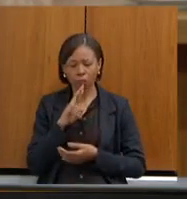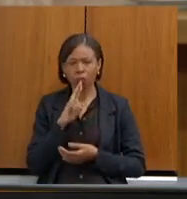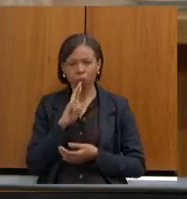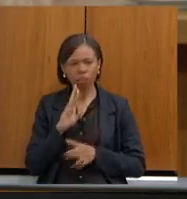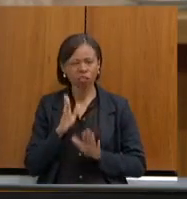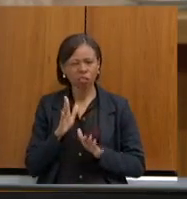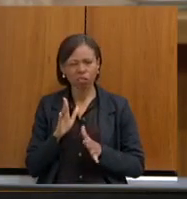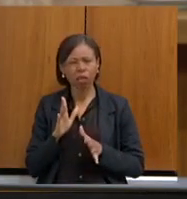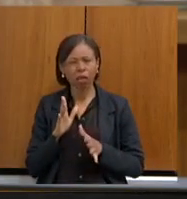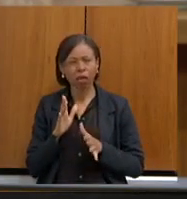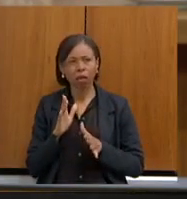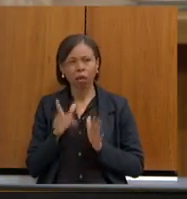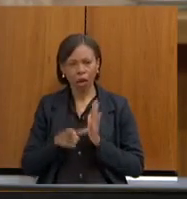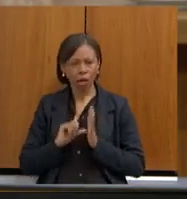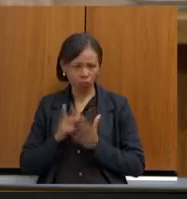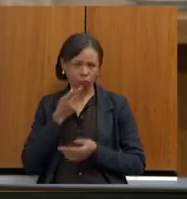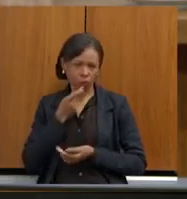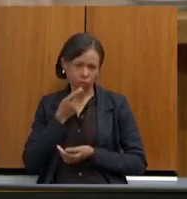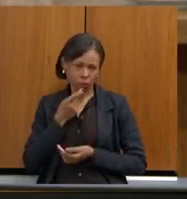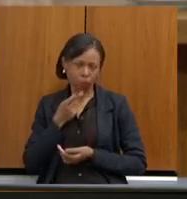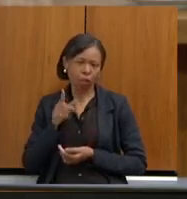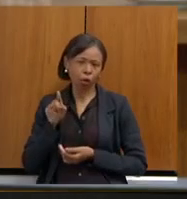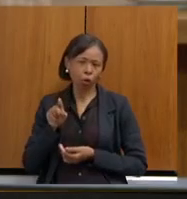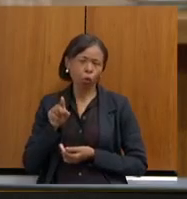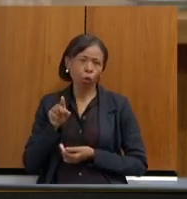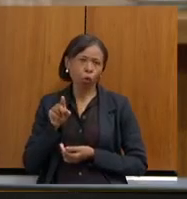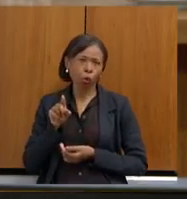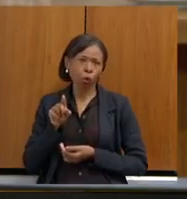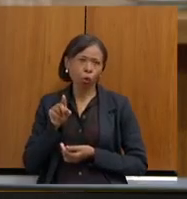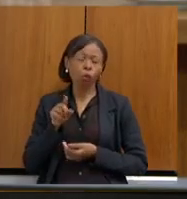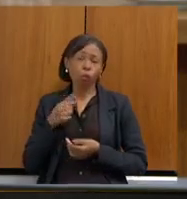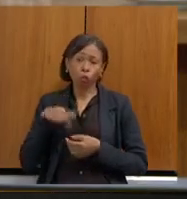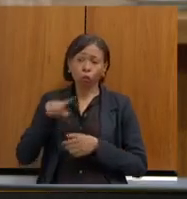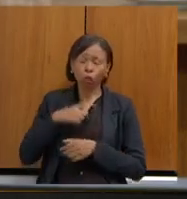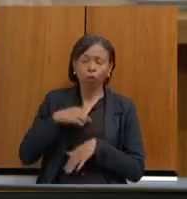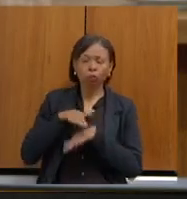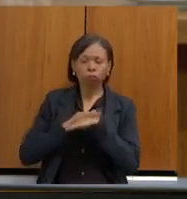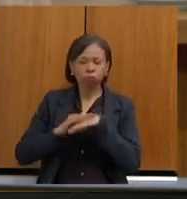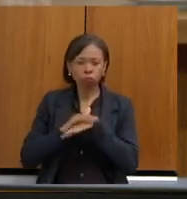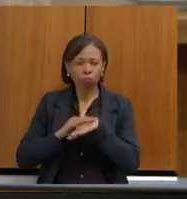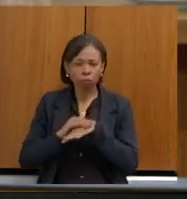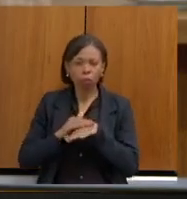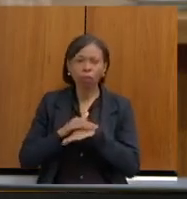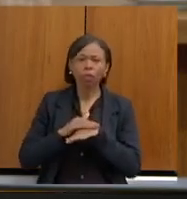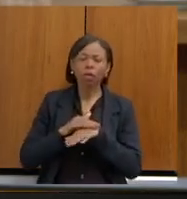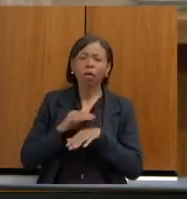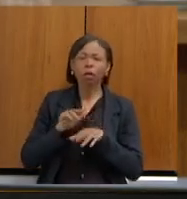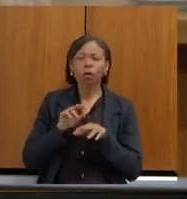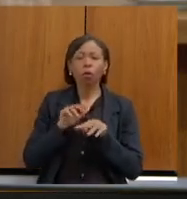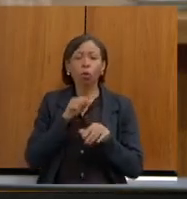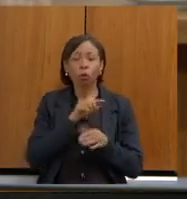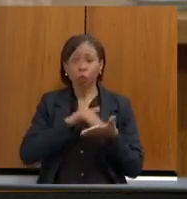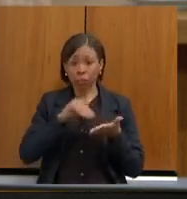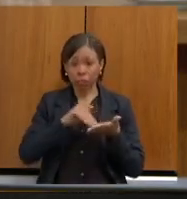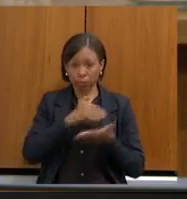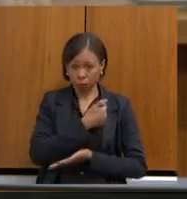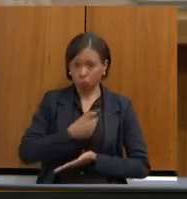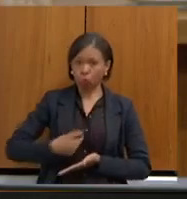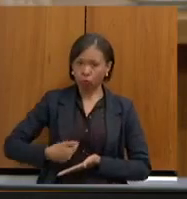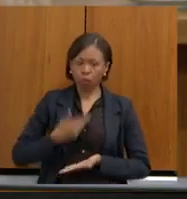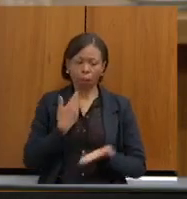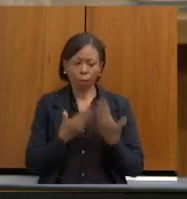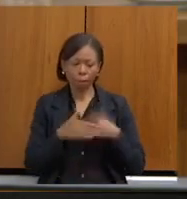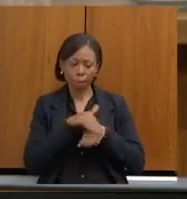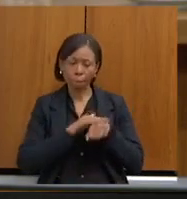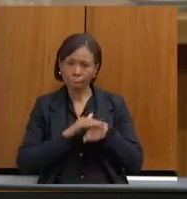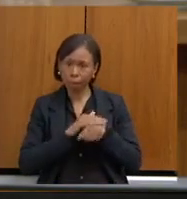como foi falado aqui pelo próprio Doutor Joaquim e Temos conversado no primeiro momento com secretário de governo